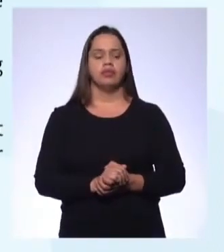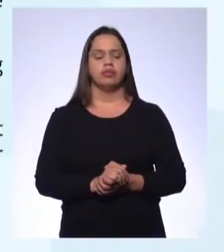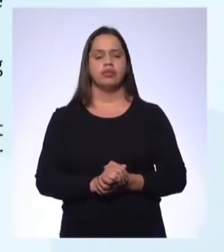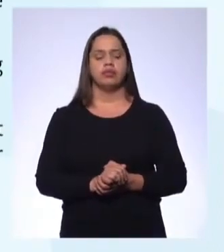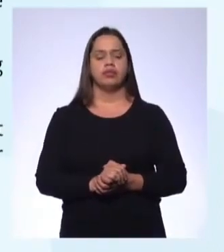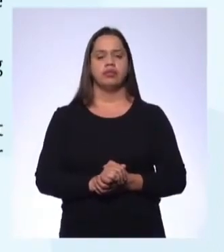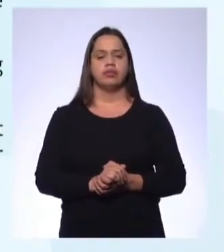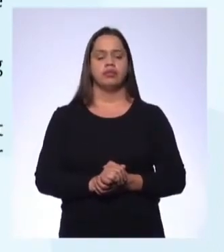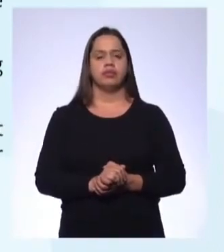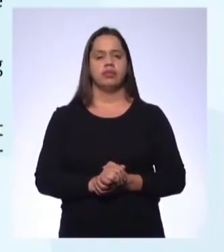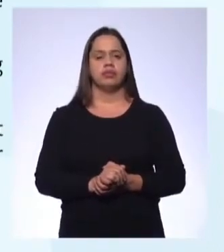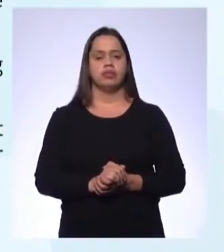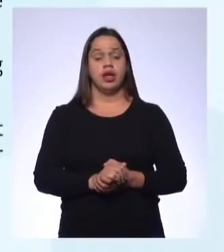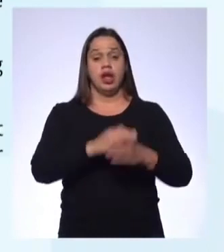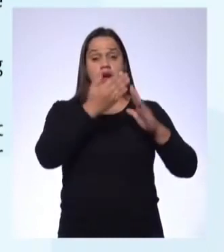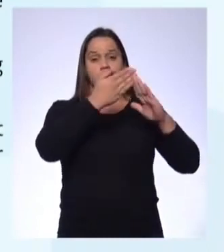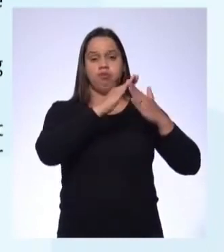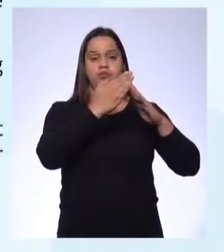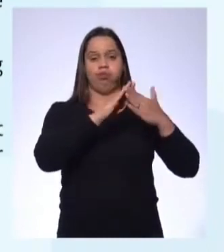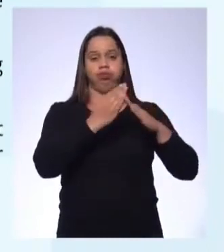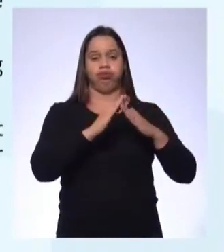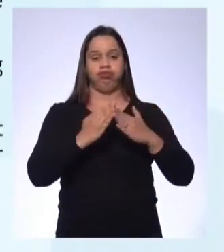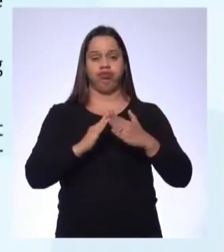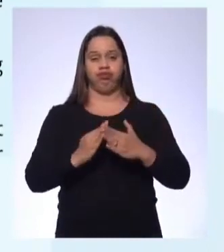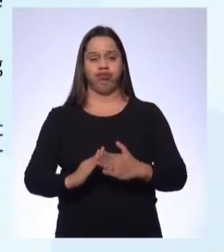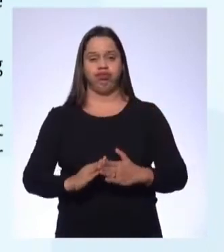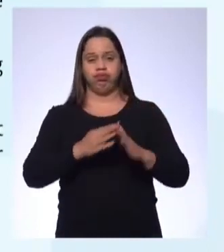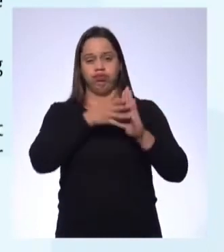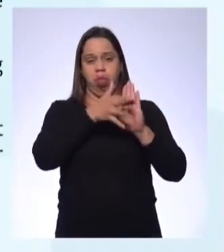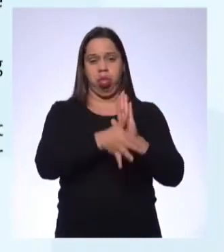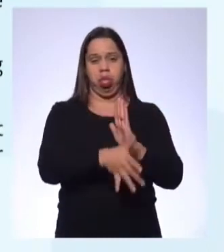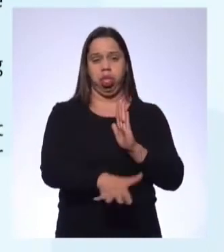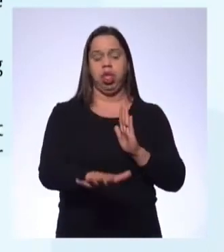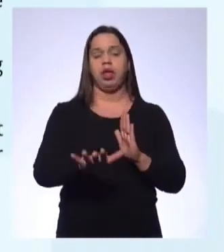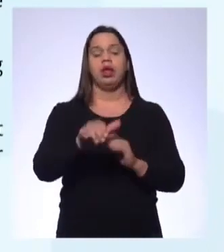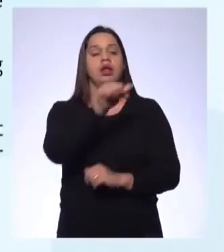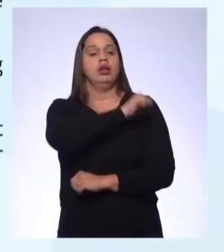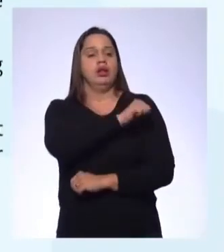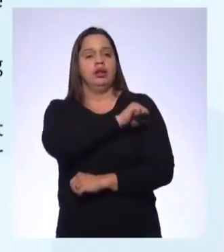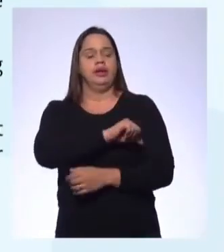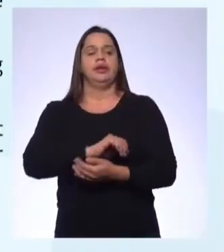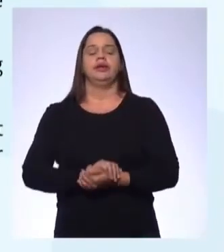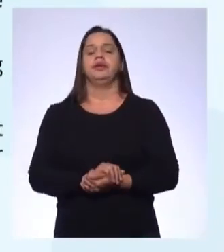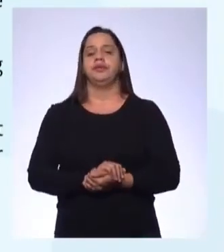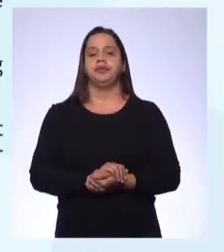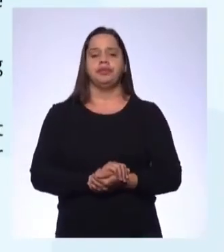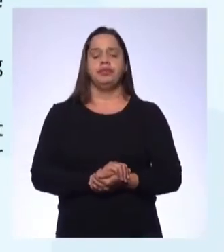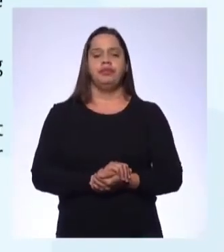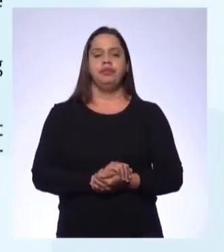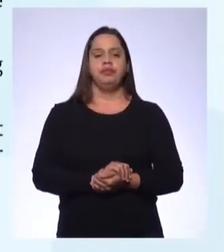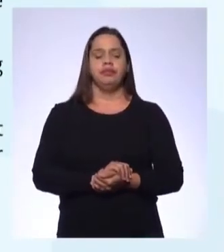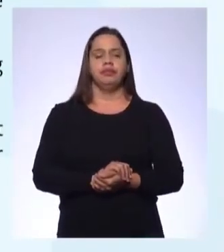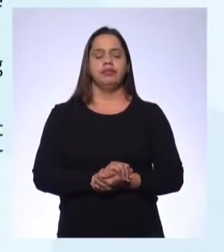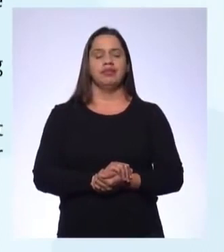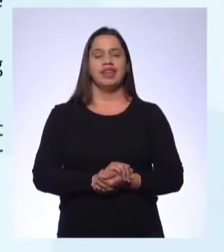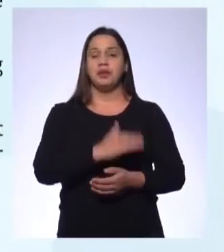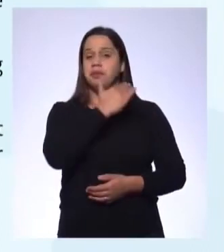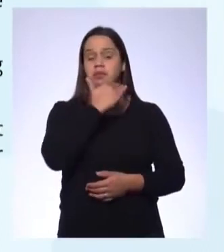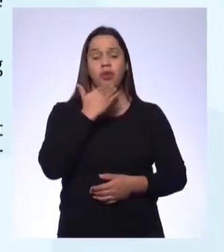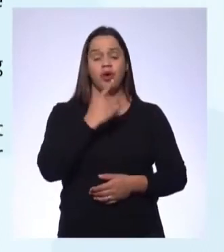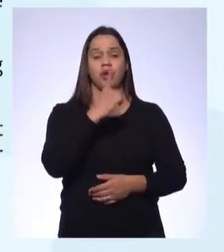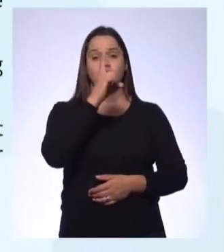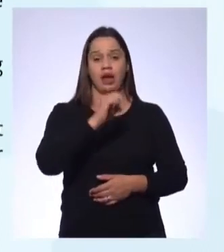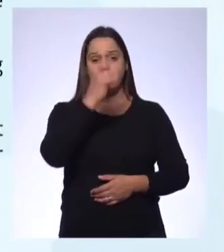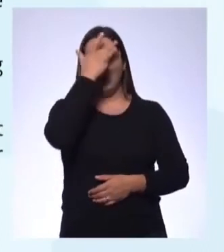State. Desmoronamentos aconteceram no estado do Rio de Janeiro. And killed 10 adults and 1 child. E mataram 10 adultos